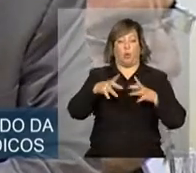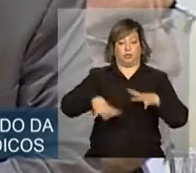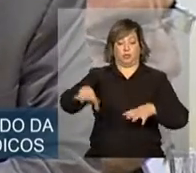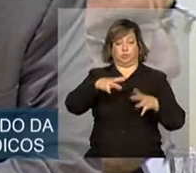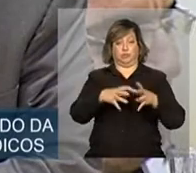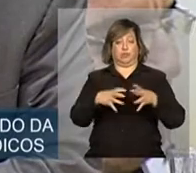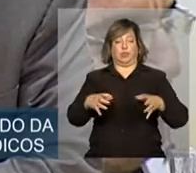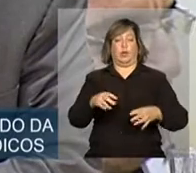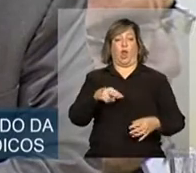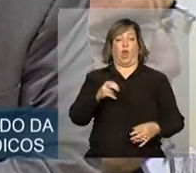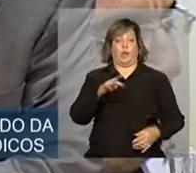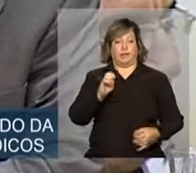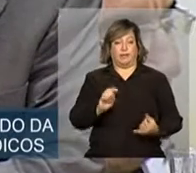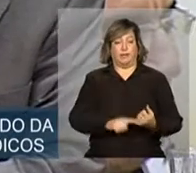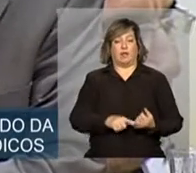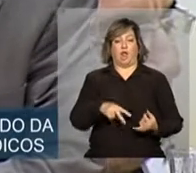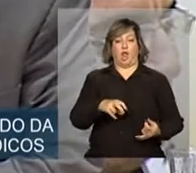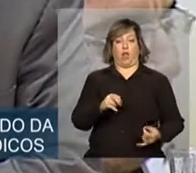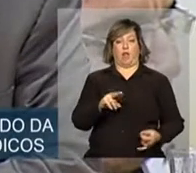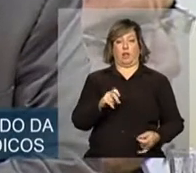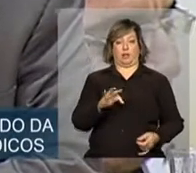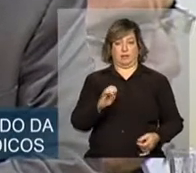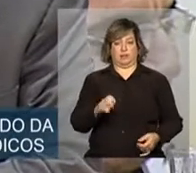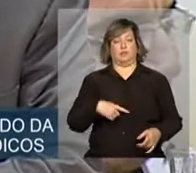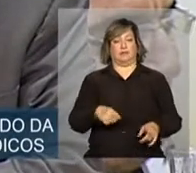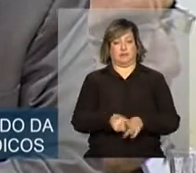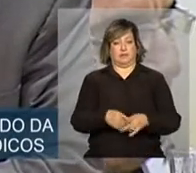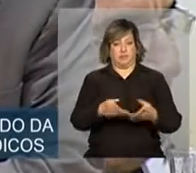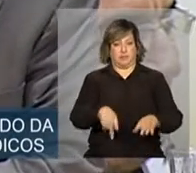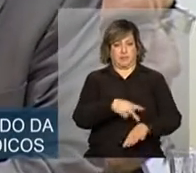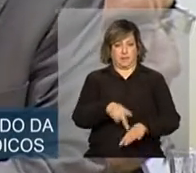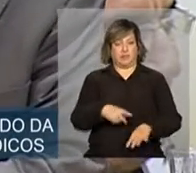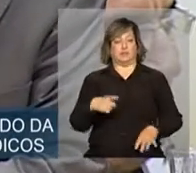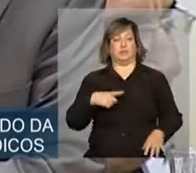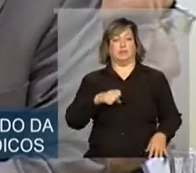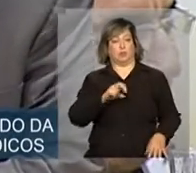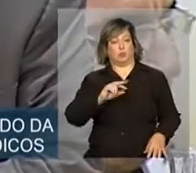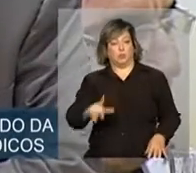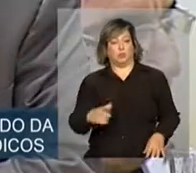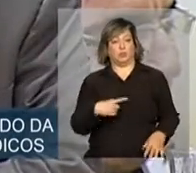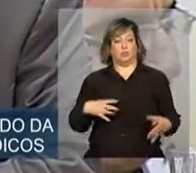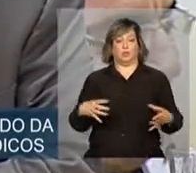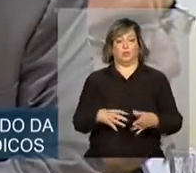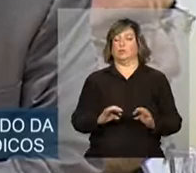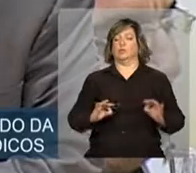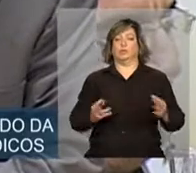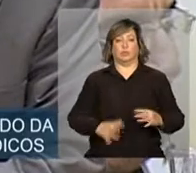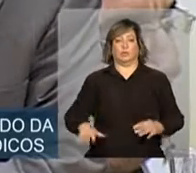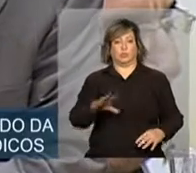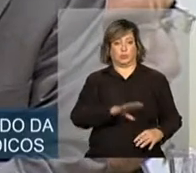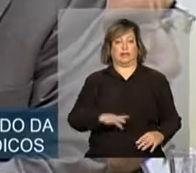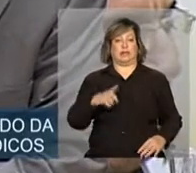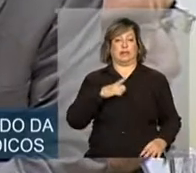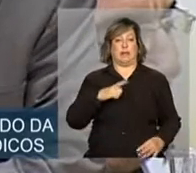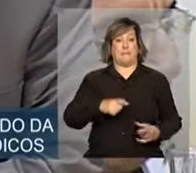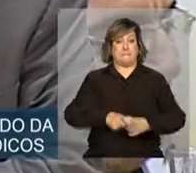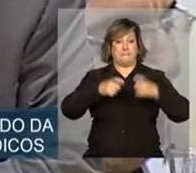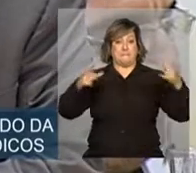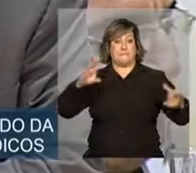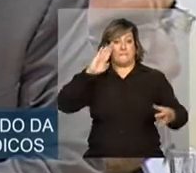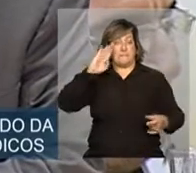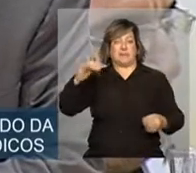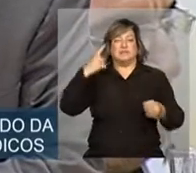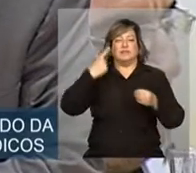e nordeste do país alguns também na região sul centro-oeste Os seres são os municípios que na sua grande maioria estão mais